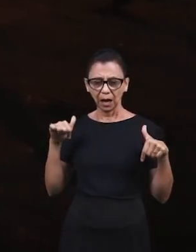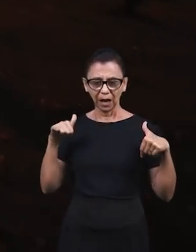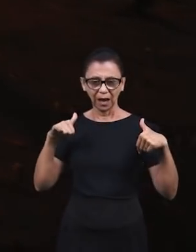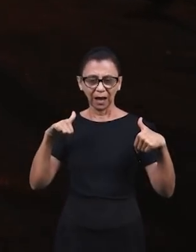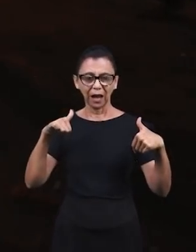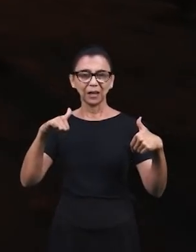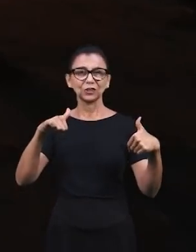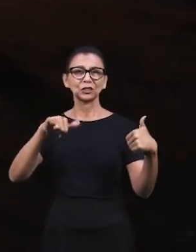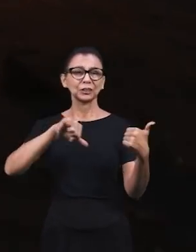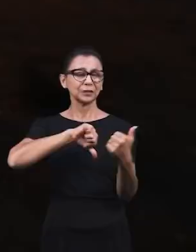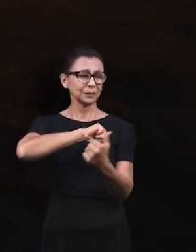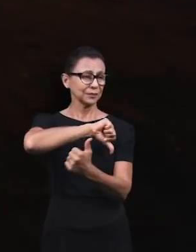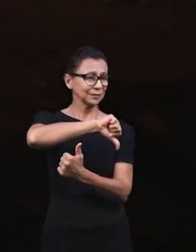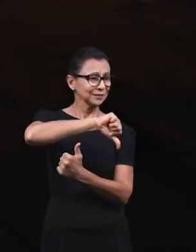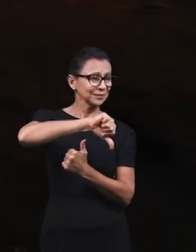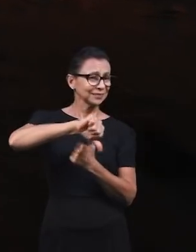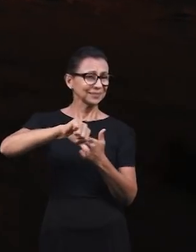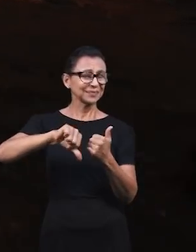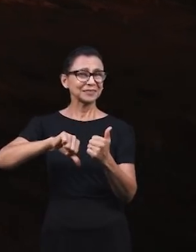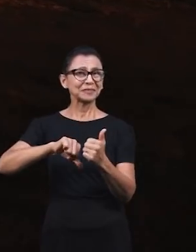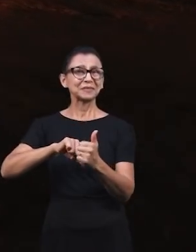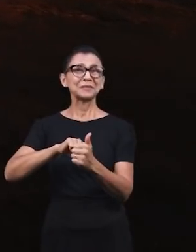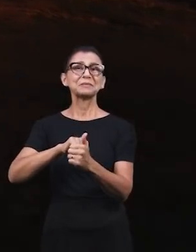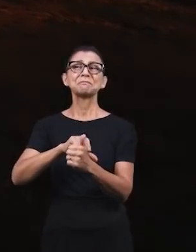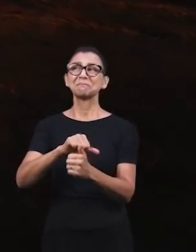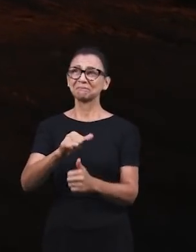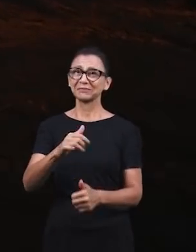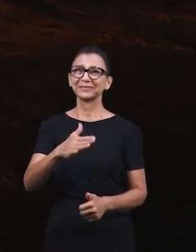Ele faz nascer a luz,